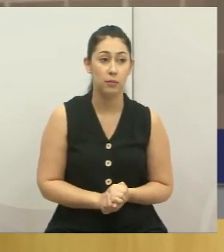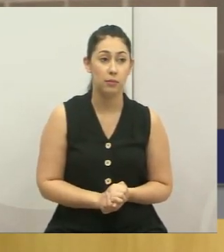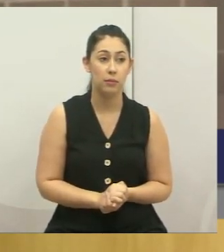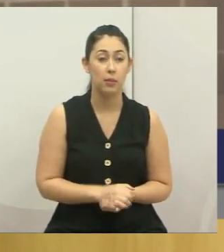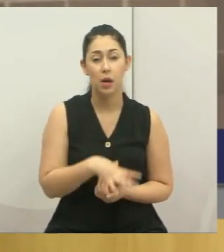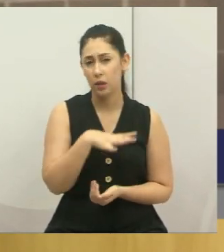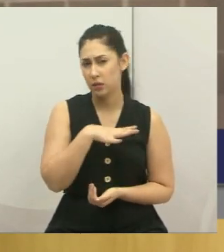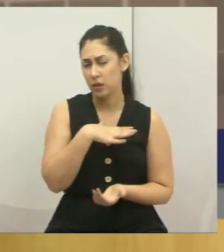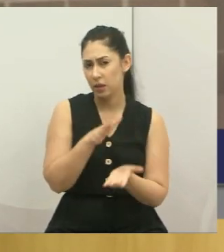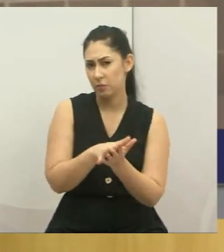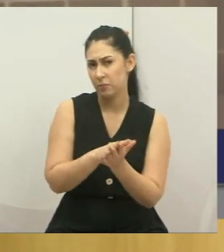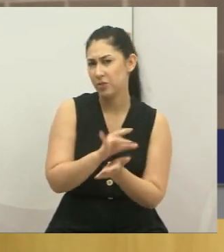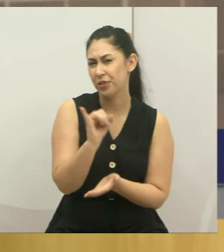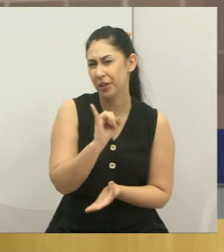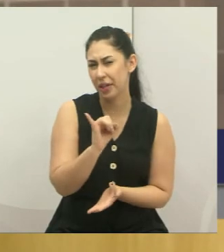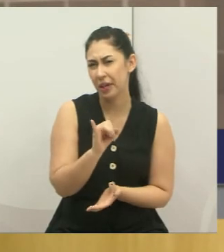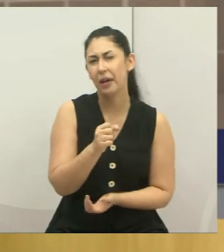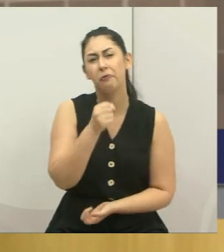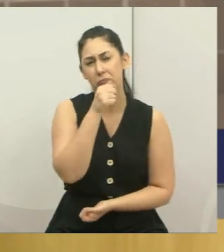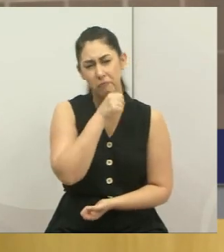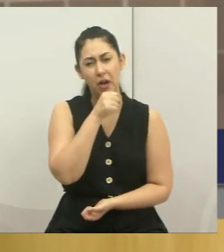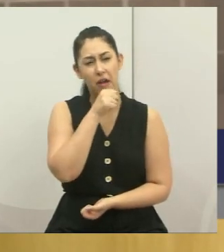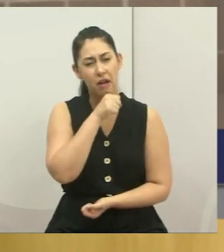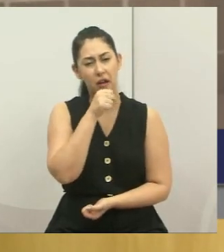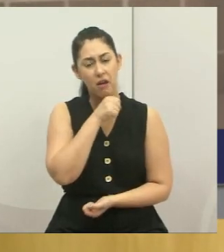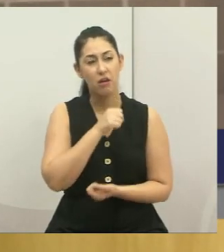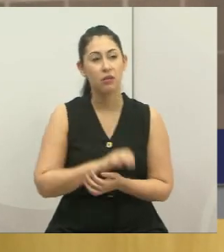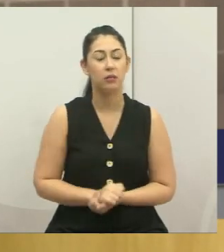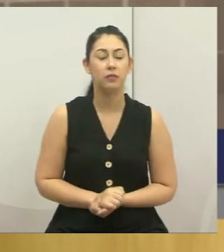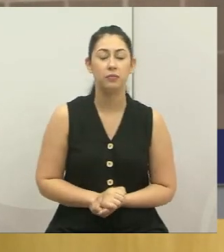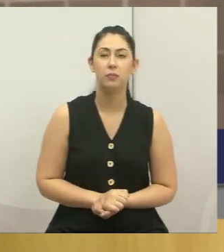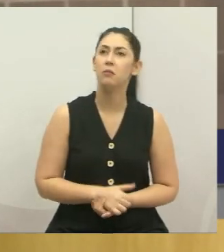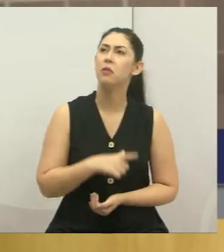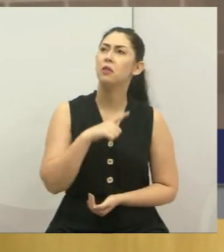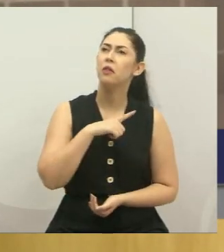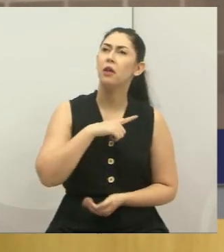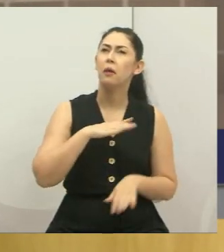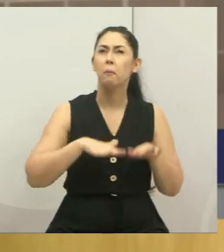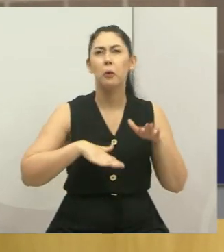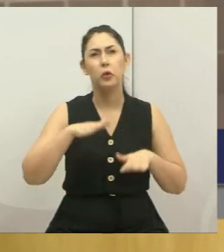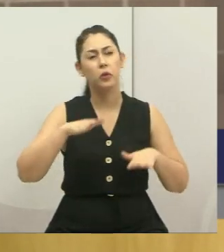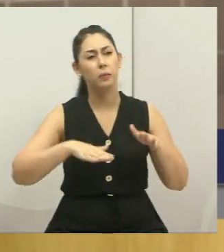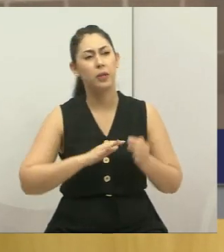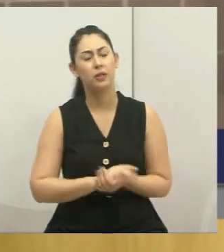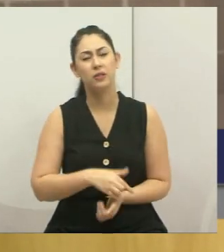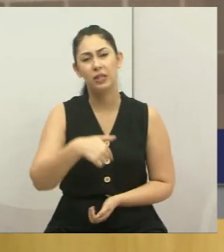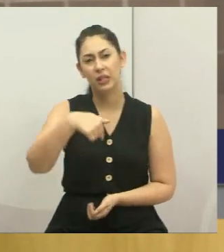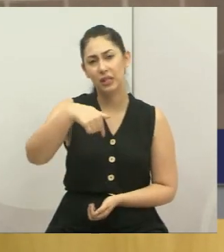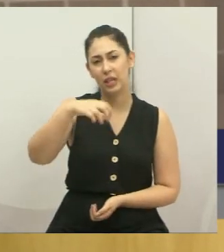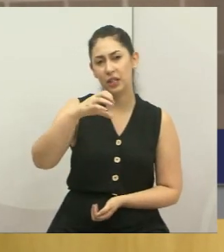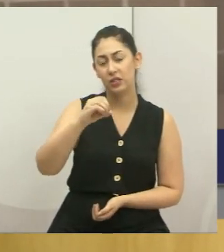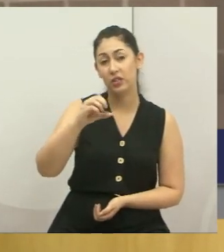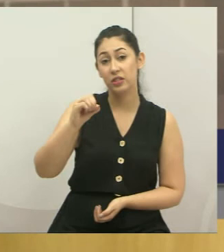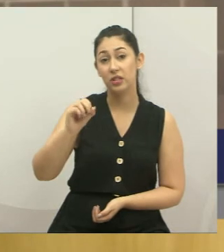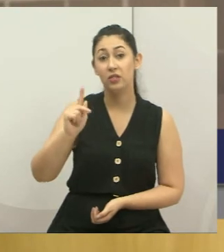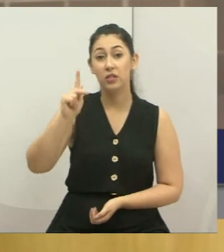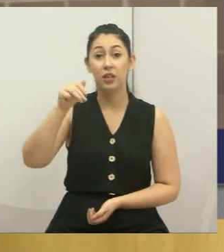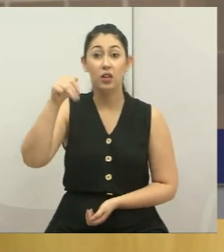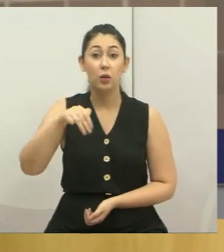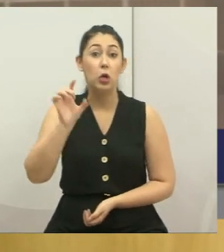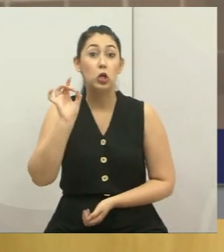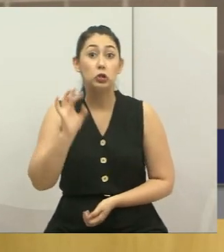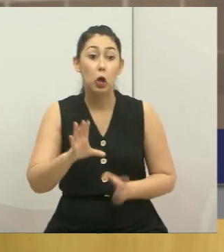cidade de Jacareí é uma cidade antiga, ela tem cerca de 700 quilômetros só de rede de